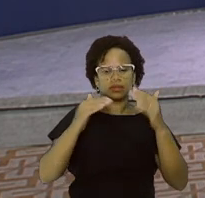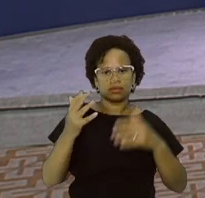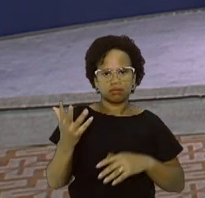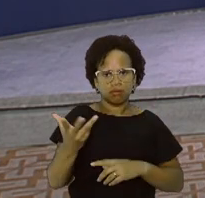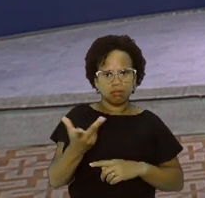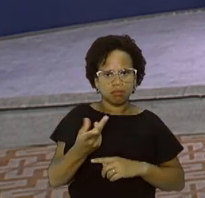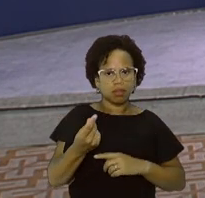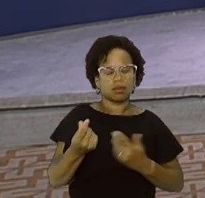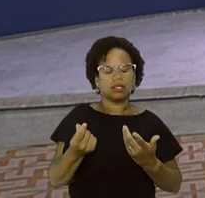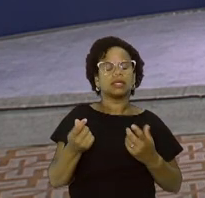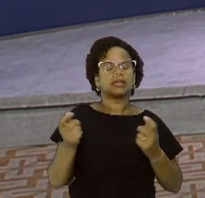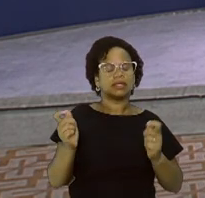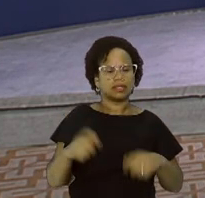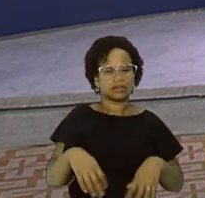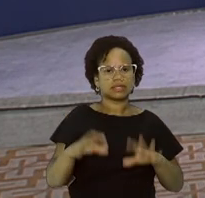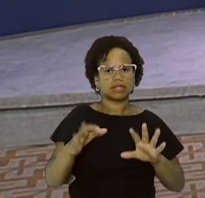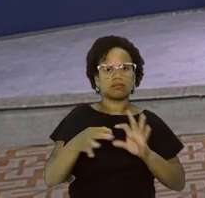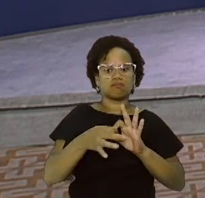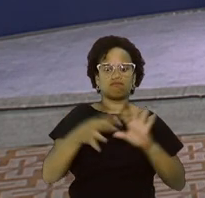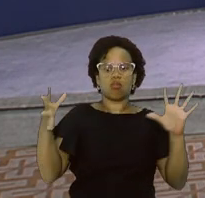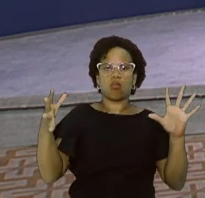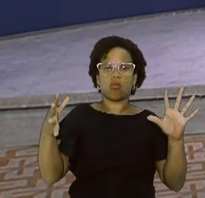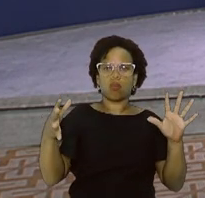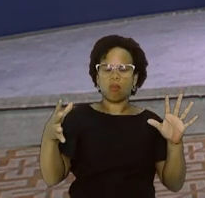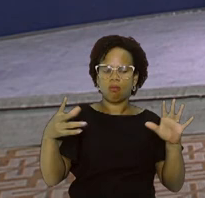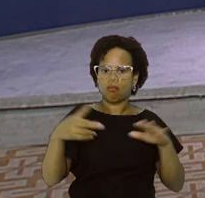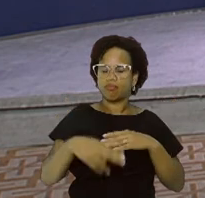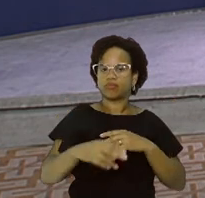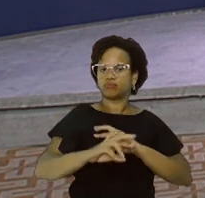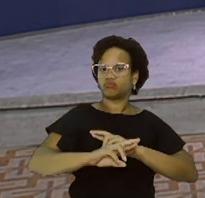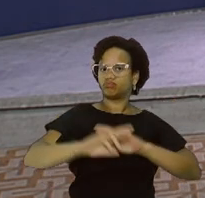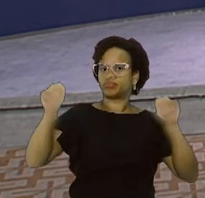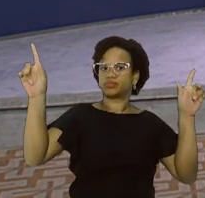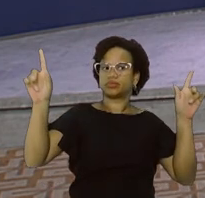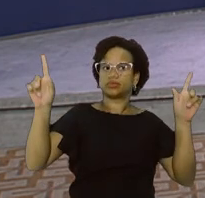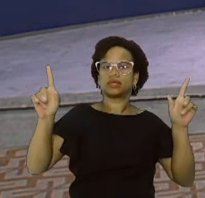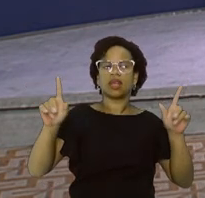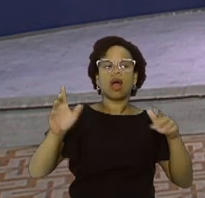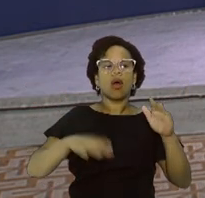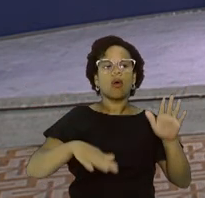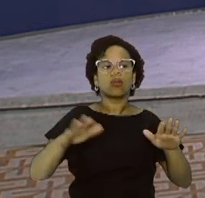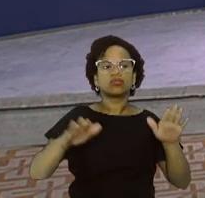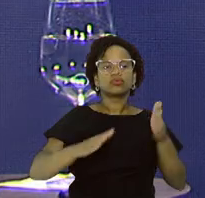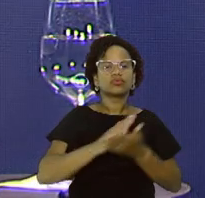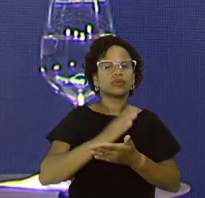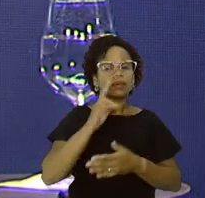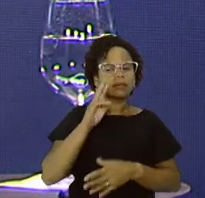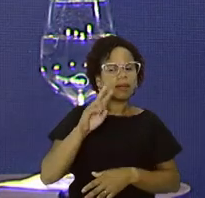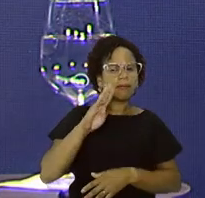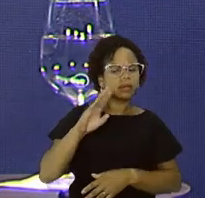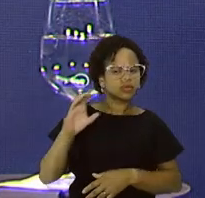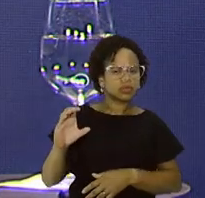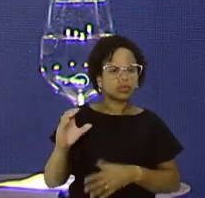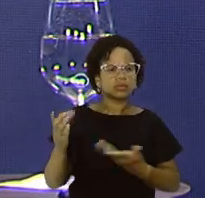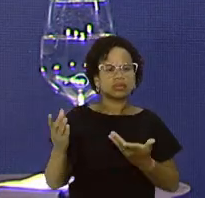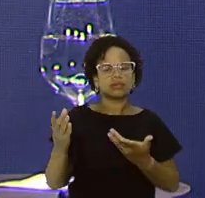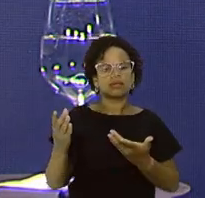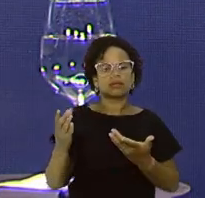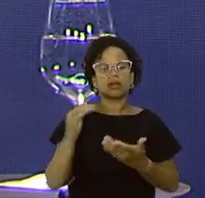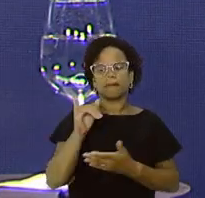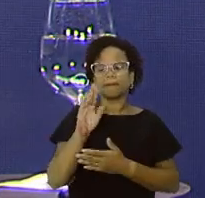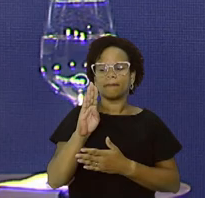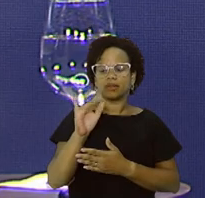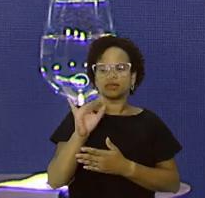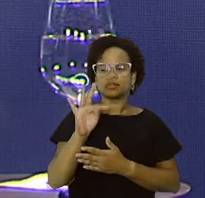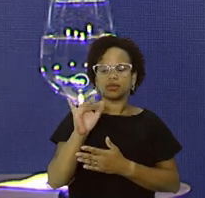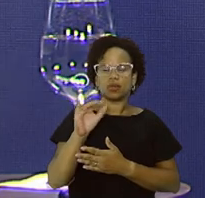disruptivo as pessoas ficam um pouco com essa imagem né não mas blockchain né eu não acredito em Bitcoin Você pode não acreditar em Bitcoin Você